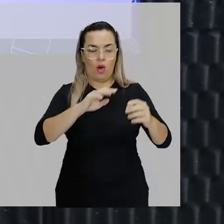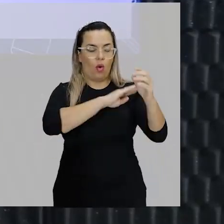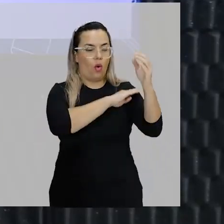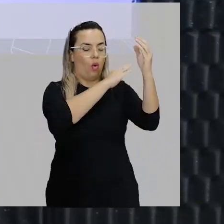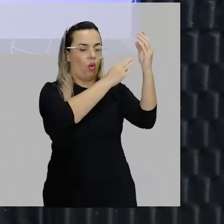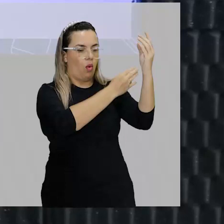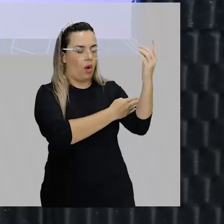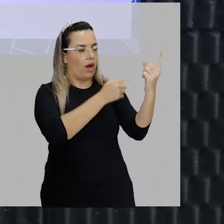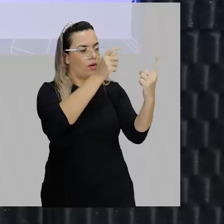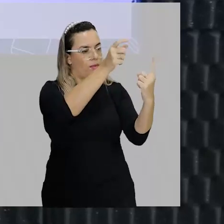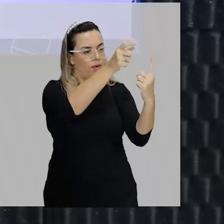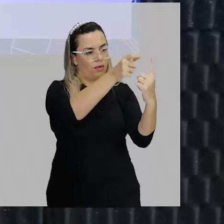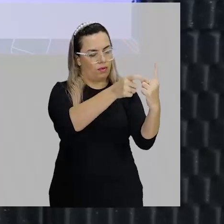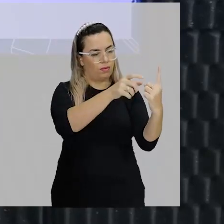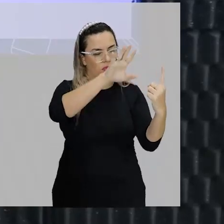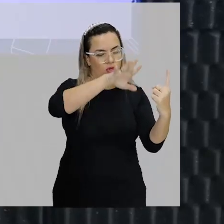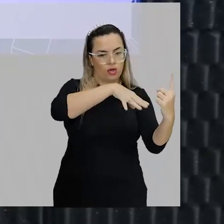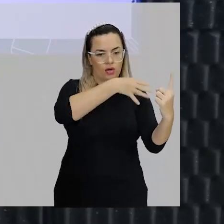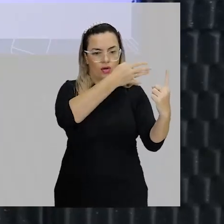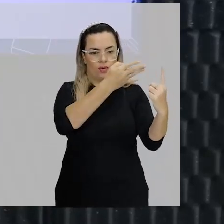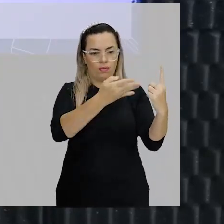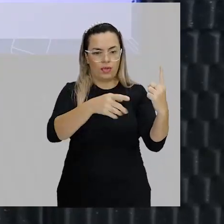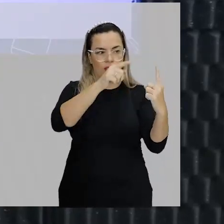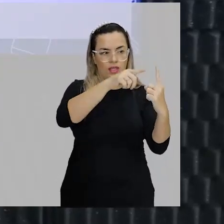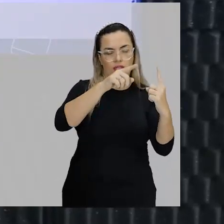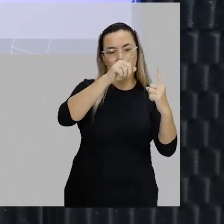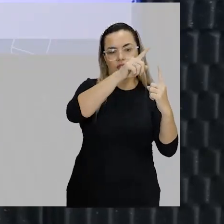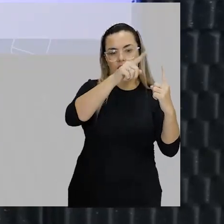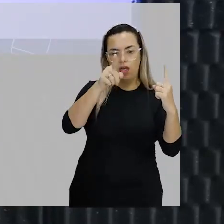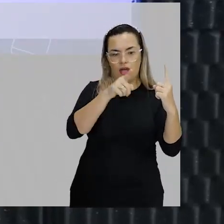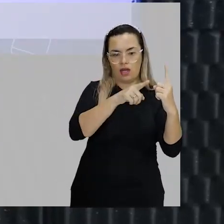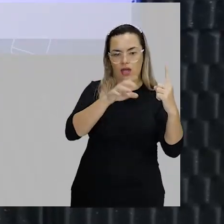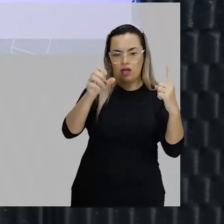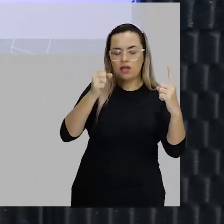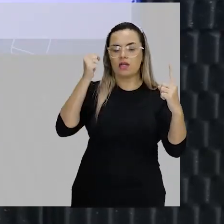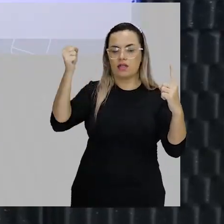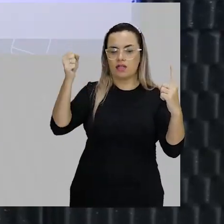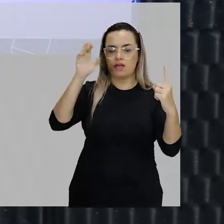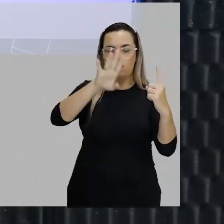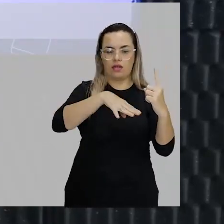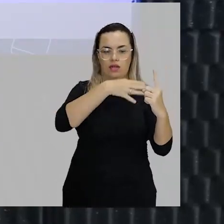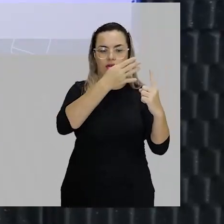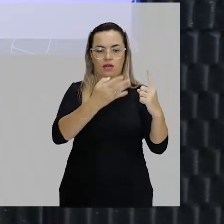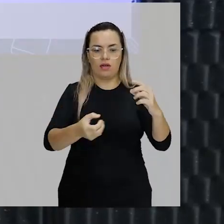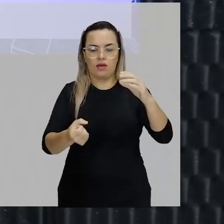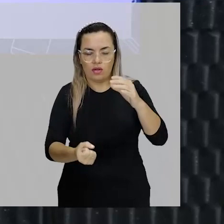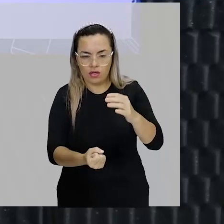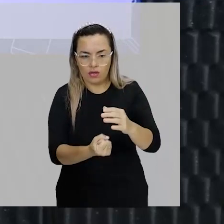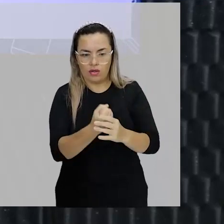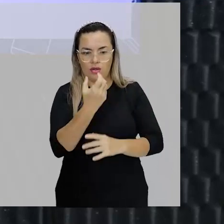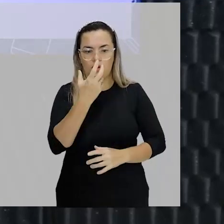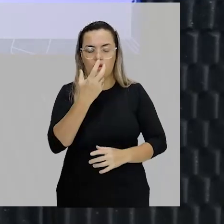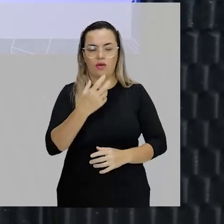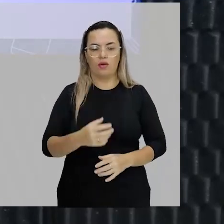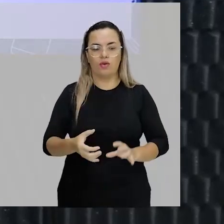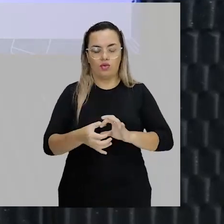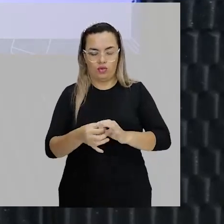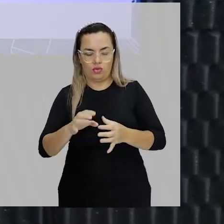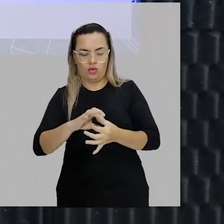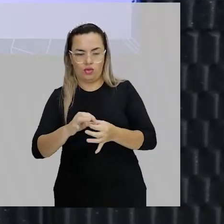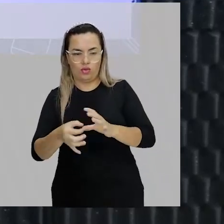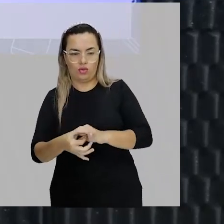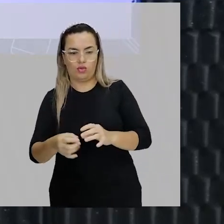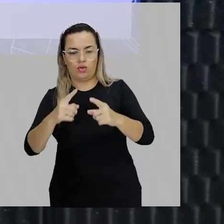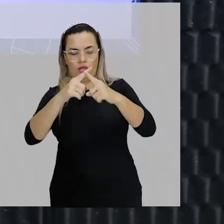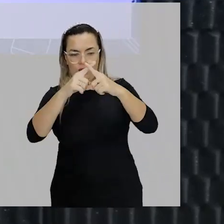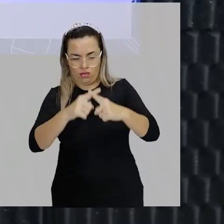Zeus, criou os Jogos Olímpicos. Na época lá nós vimos que tinha a corrida de biga, tinha o arremesso